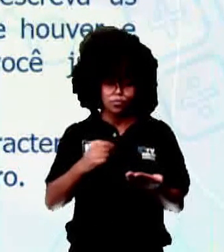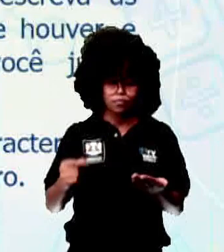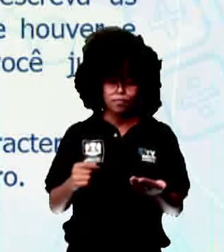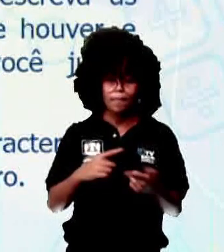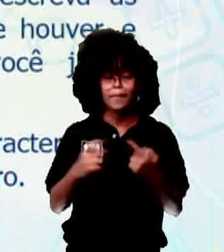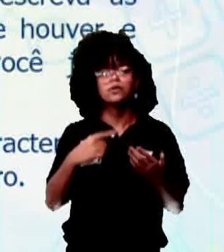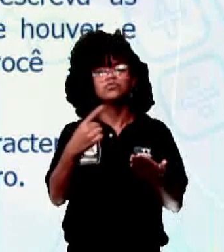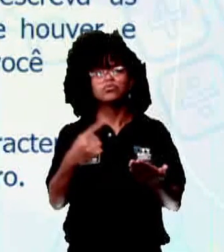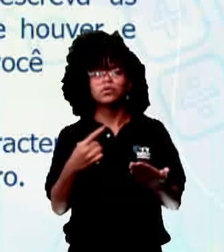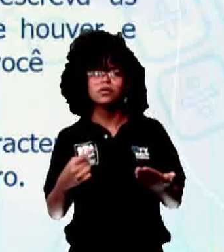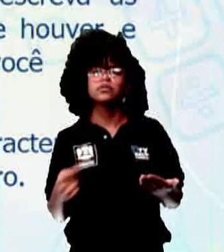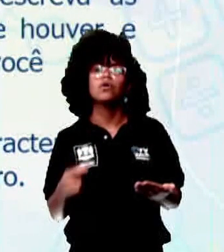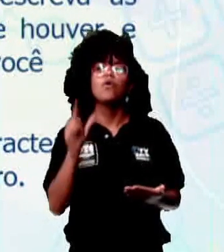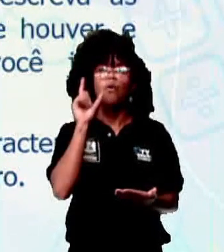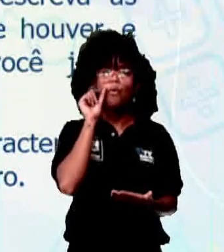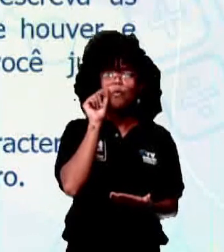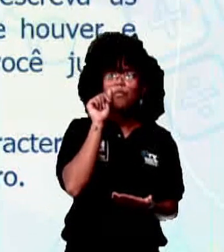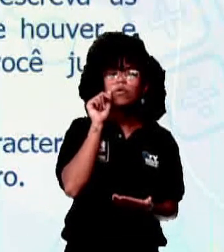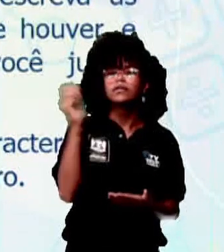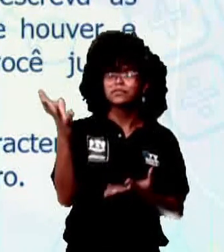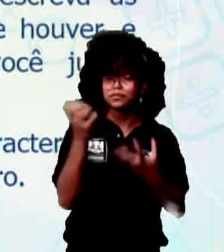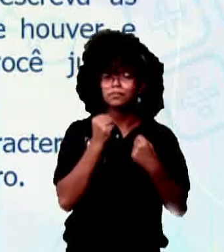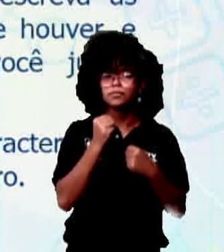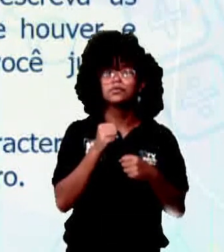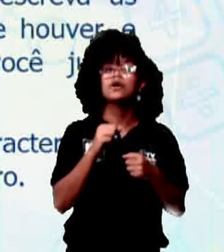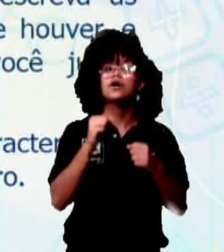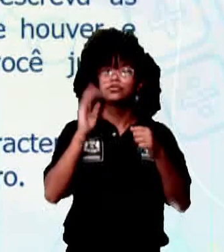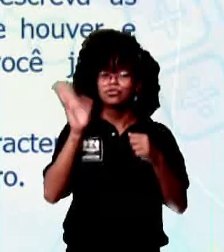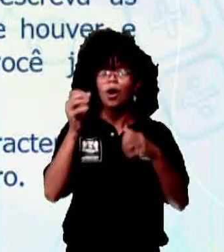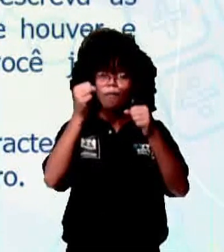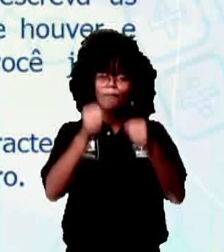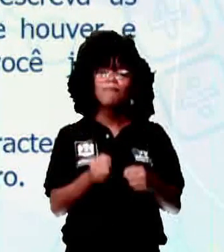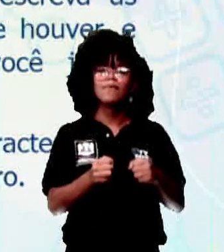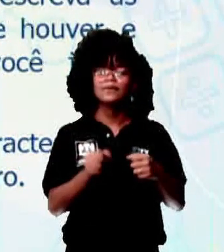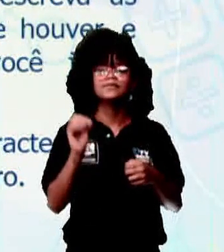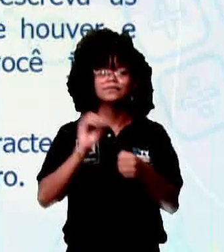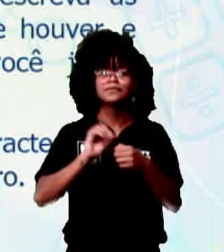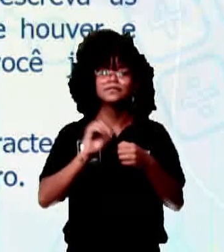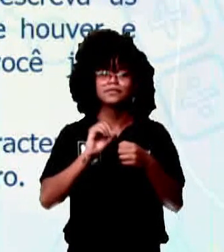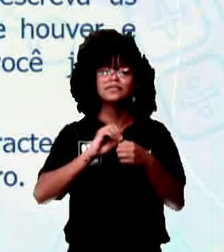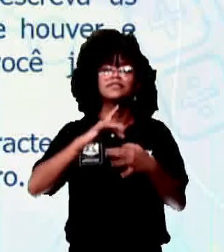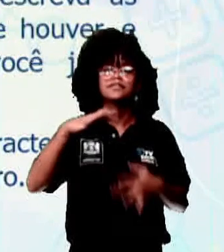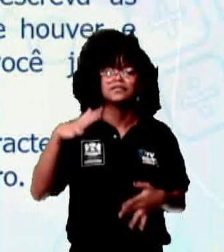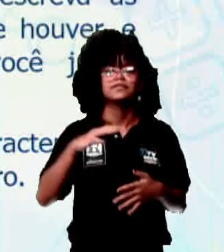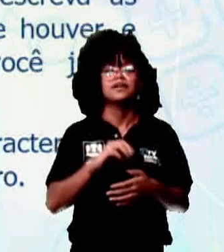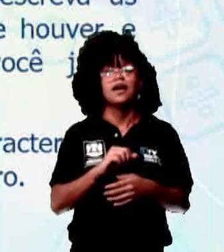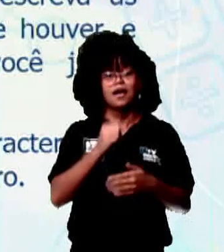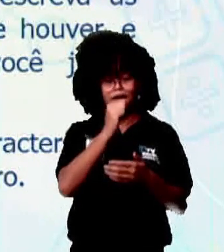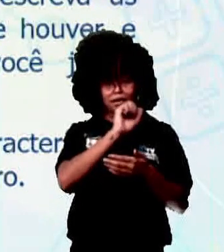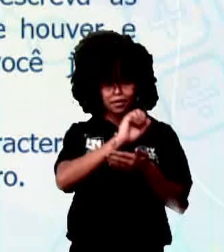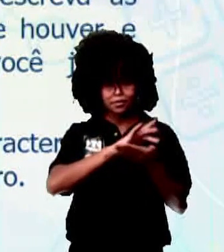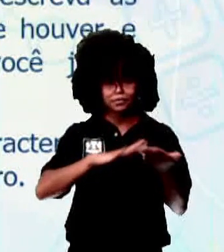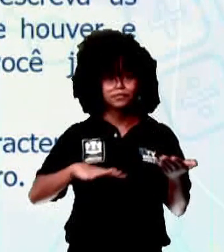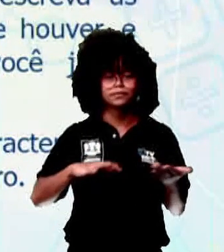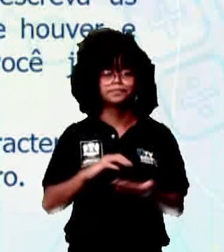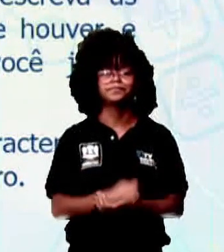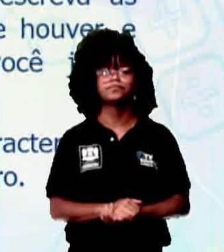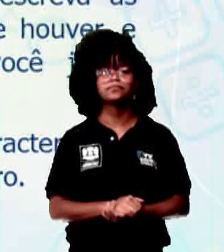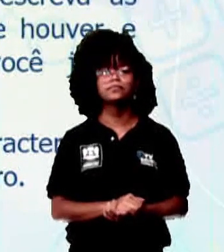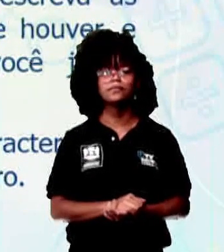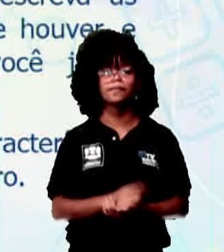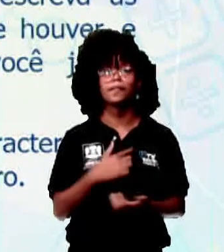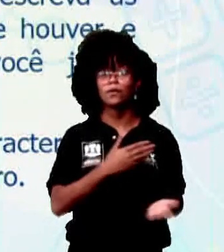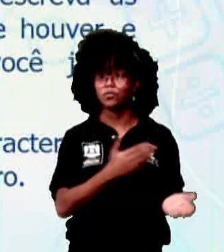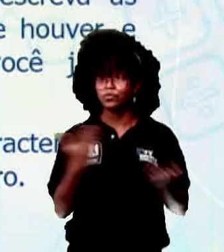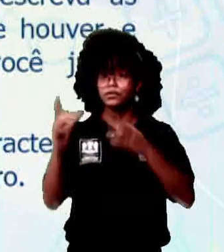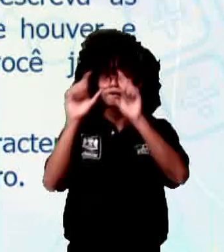caderno que vocês têm e os lápis que vocês ganharam já são suficientes para vocês produzirem essa atividade. O que eu trouxe para vocês foi uma